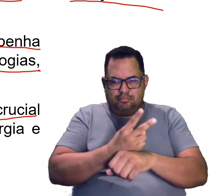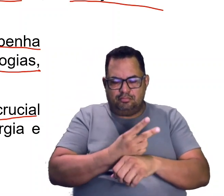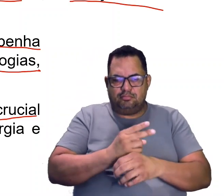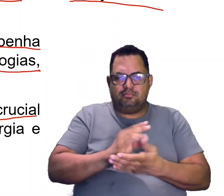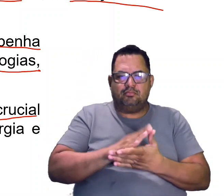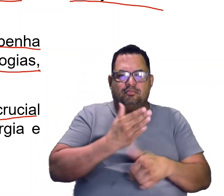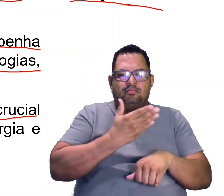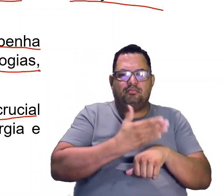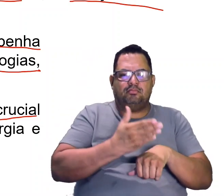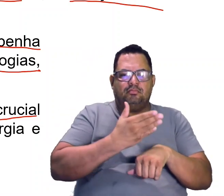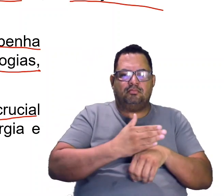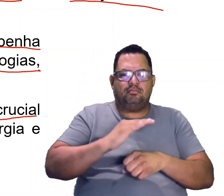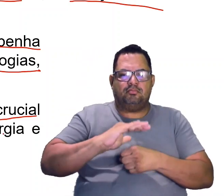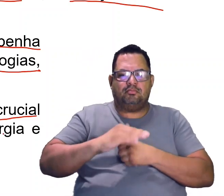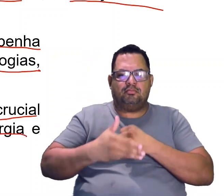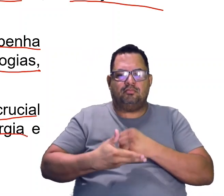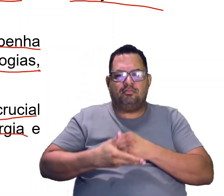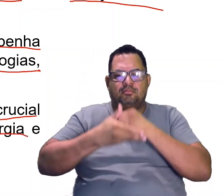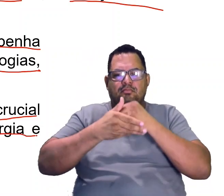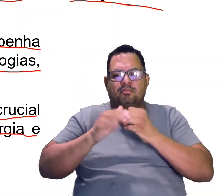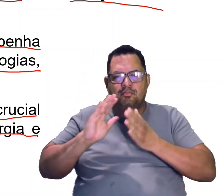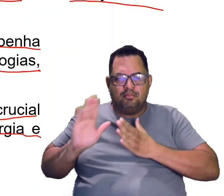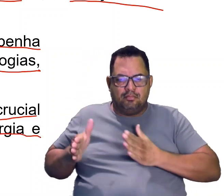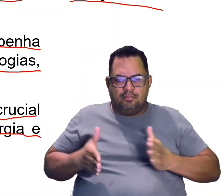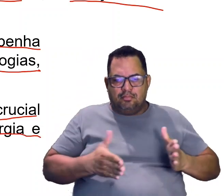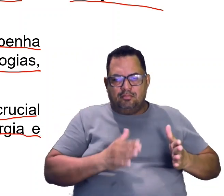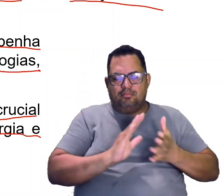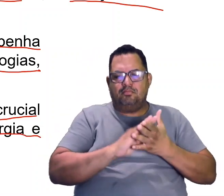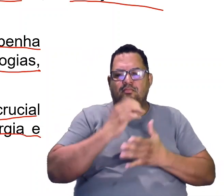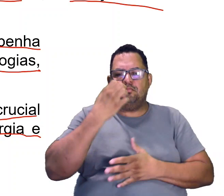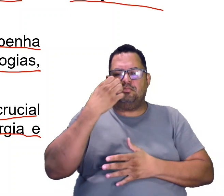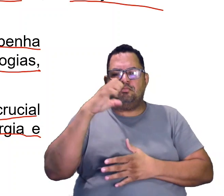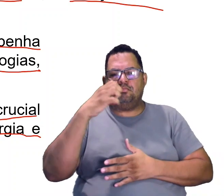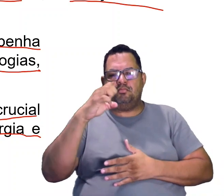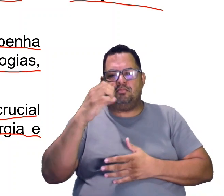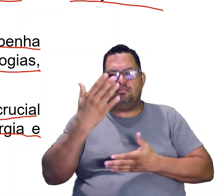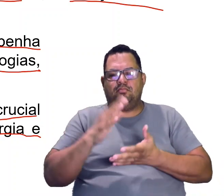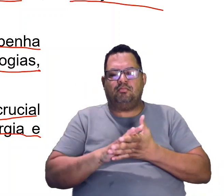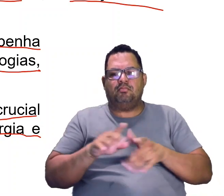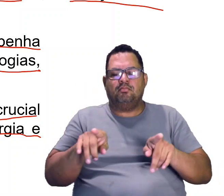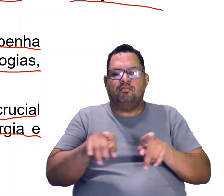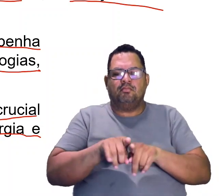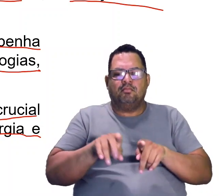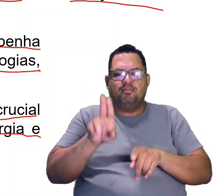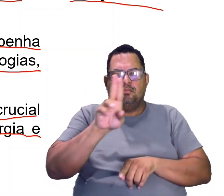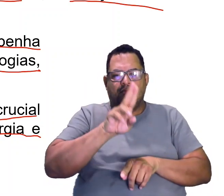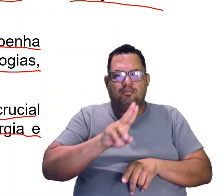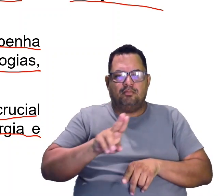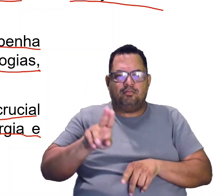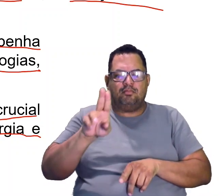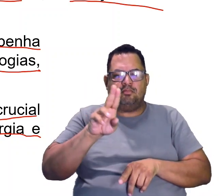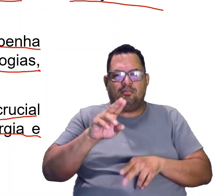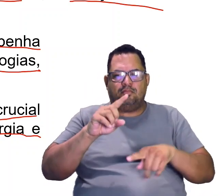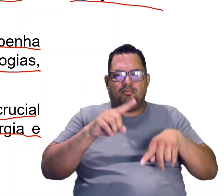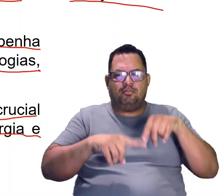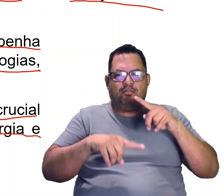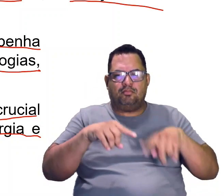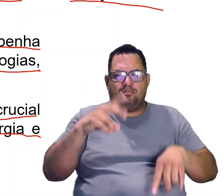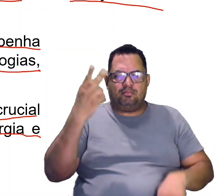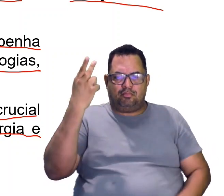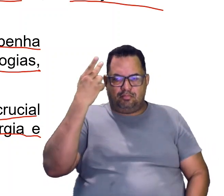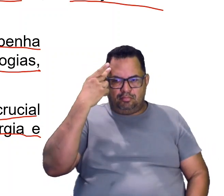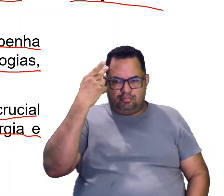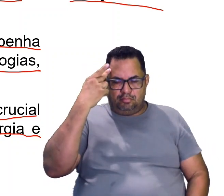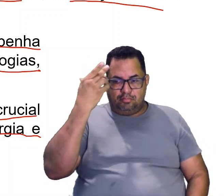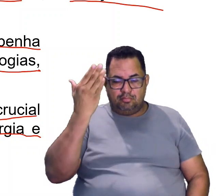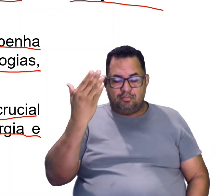práticas sustentáveis na produção, envolvendo energia e envolvendo recursos naturais.